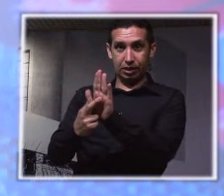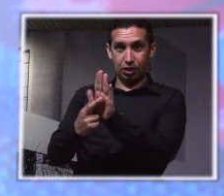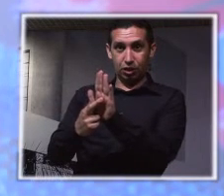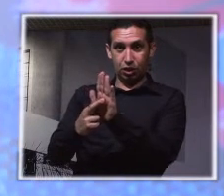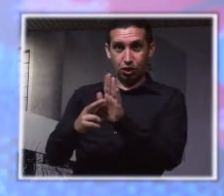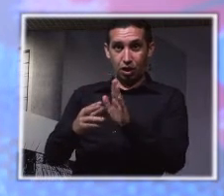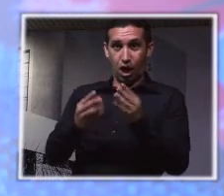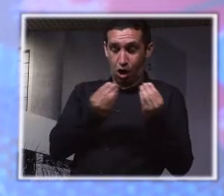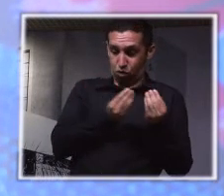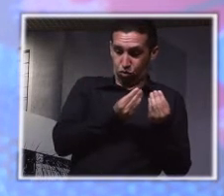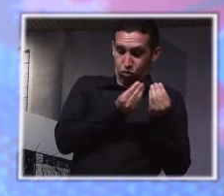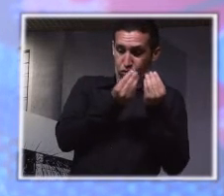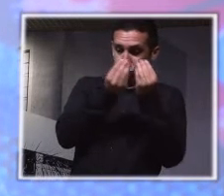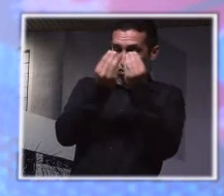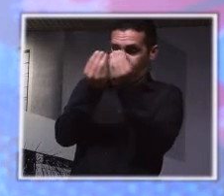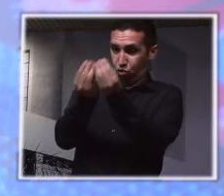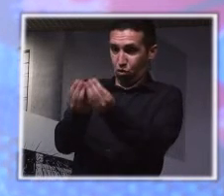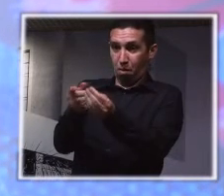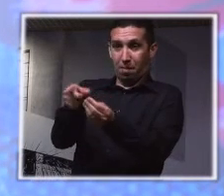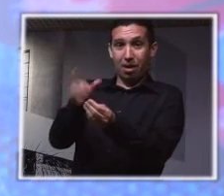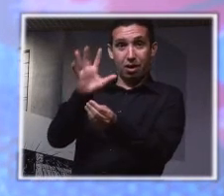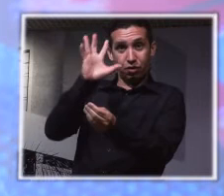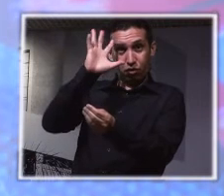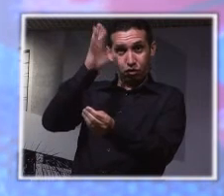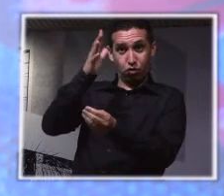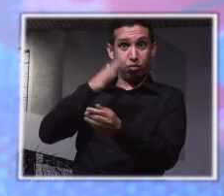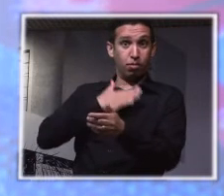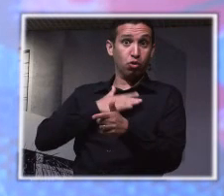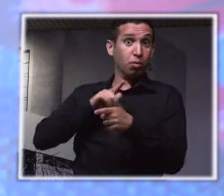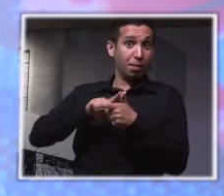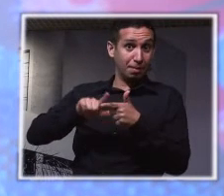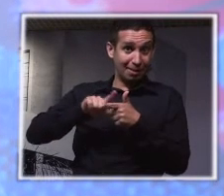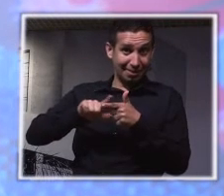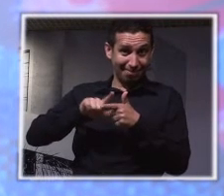esse representante a solução e o destino dos meus problemas.